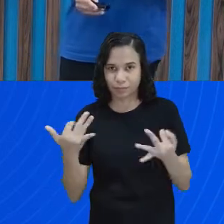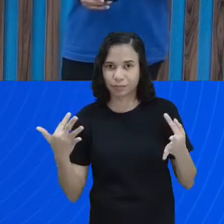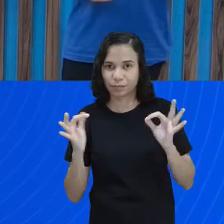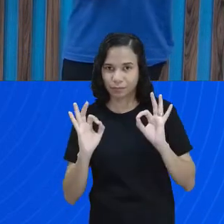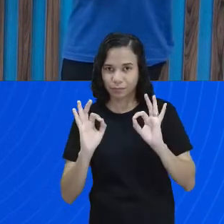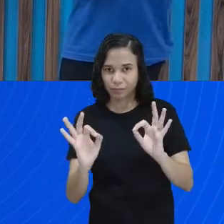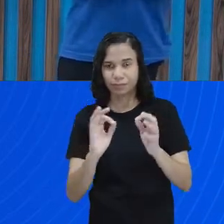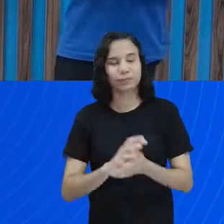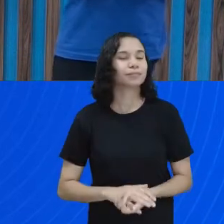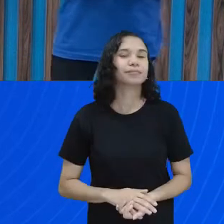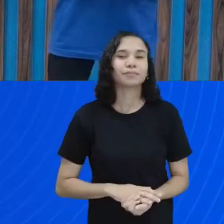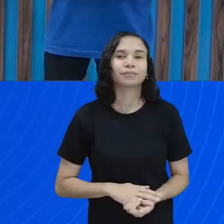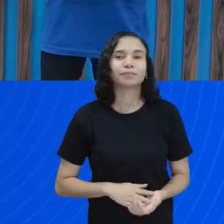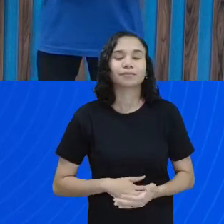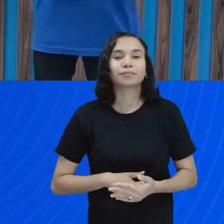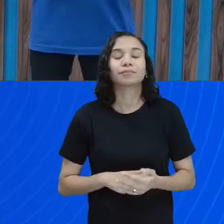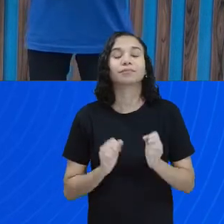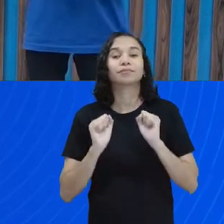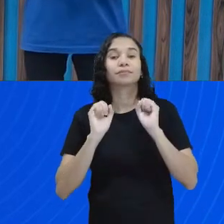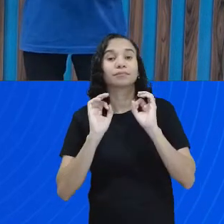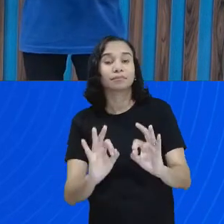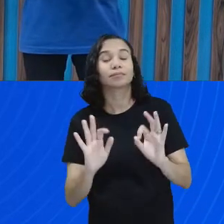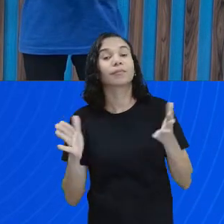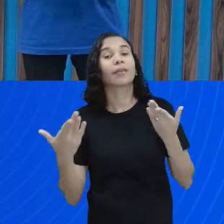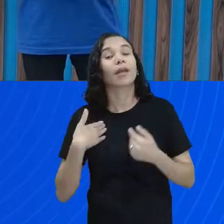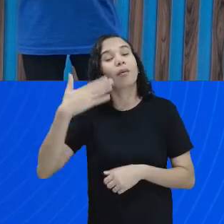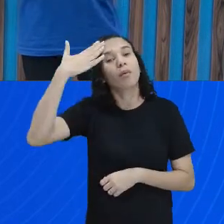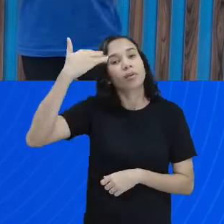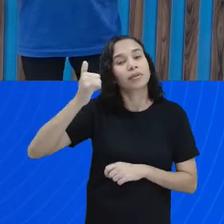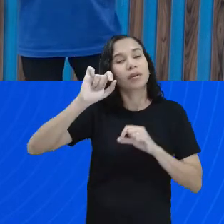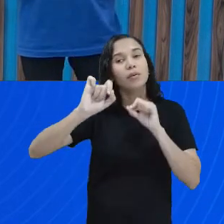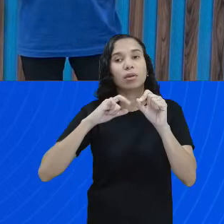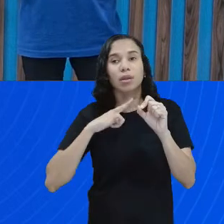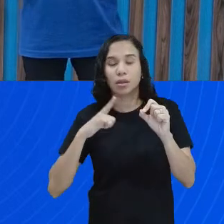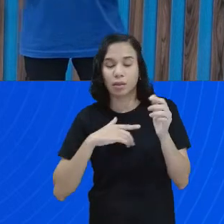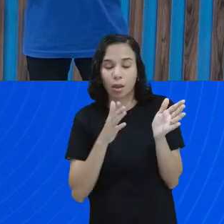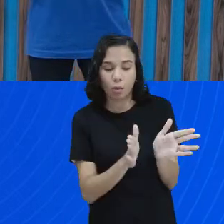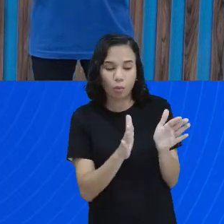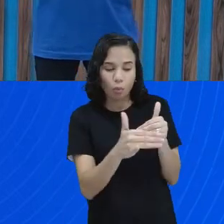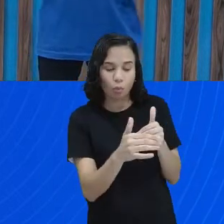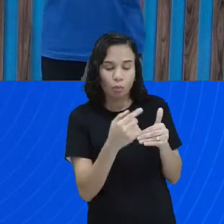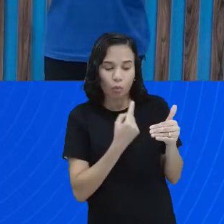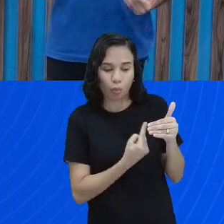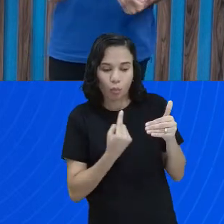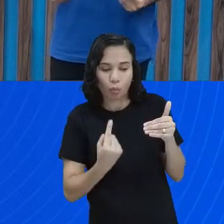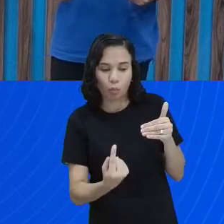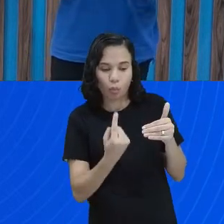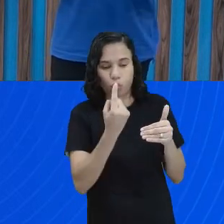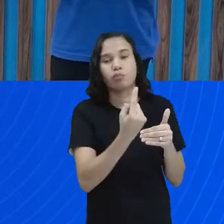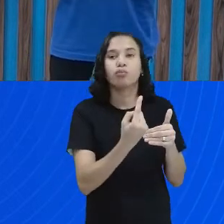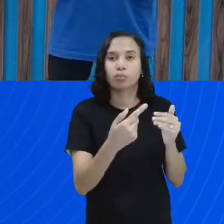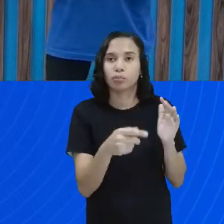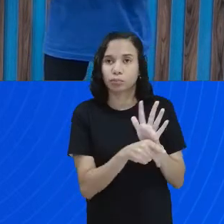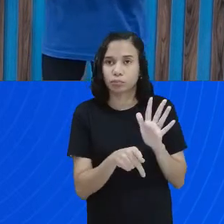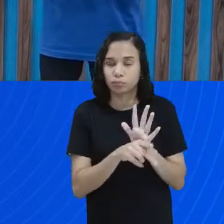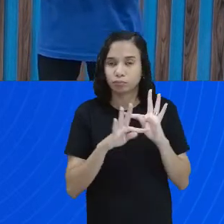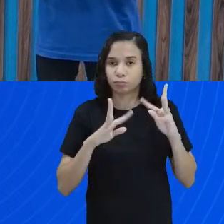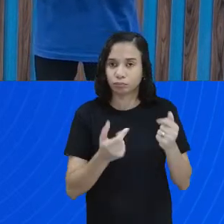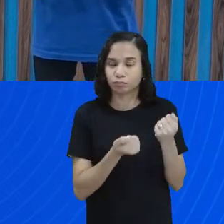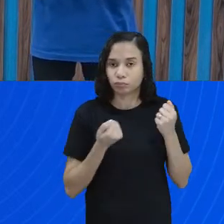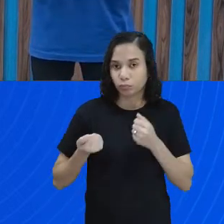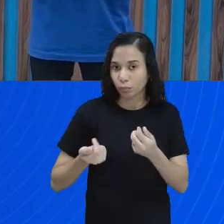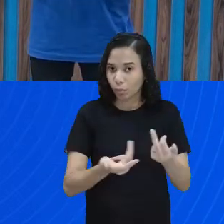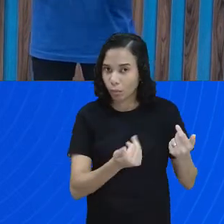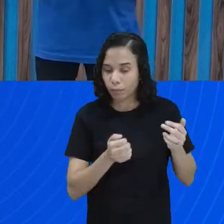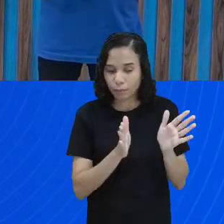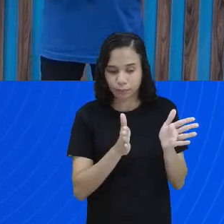bom? Bom, então eu sei que eu tenho um cubo que tem 1 centímetro de lado e o cubo tem todas as arestas